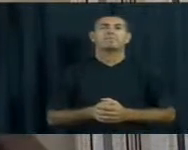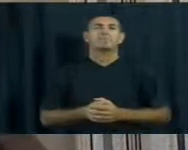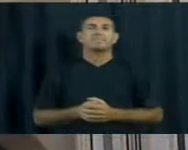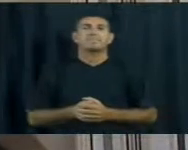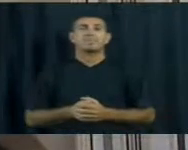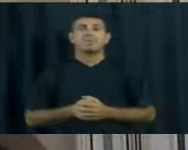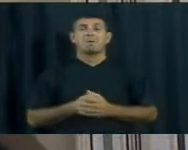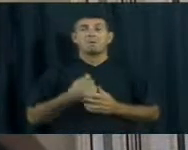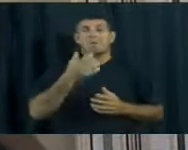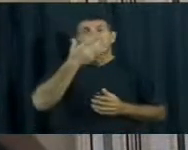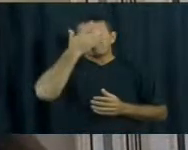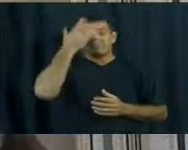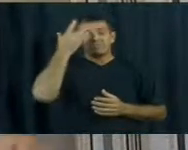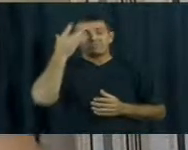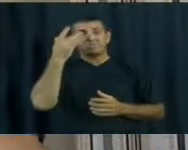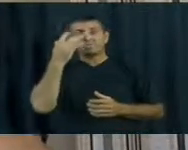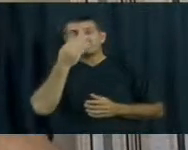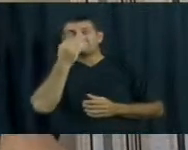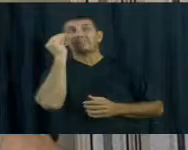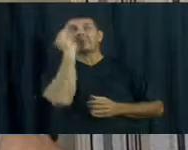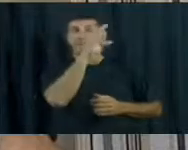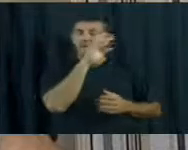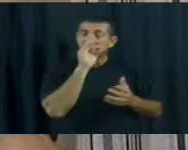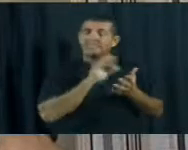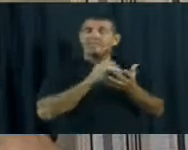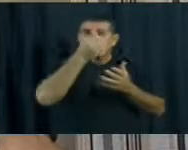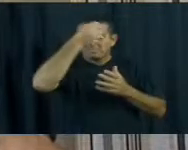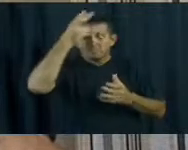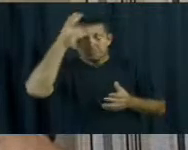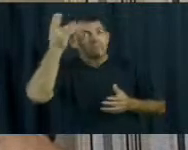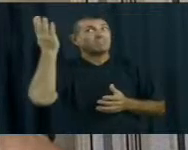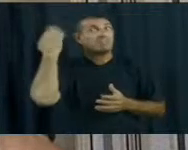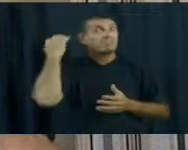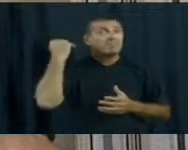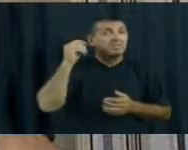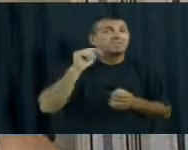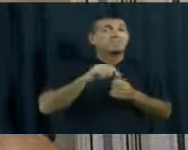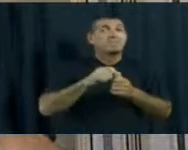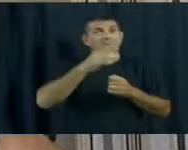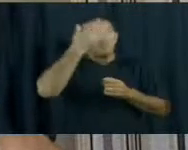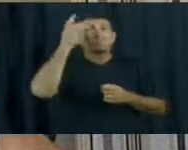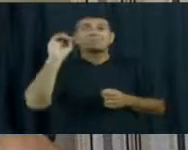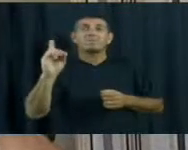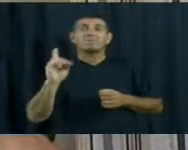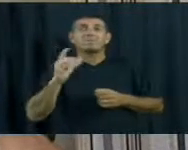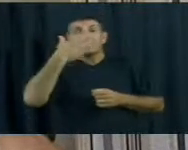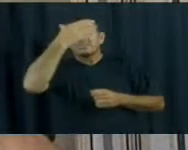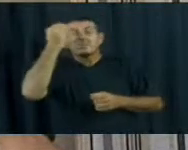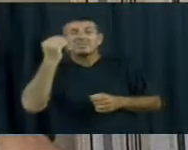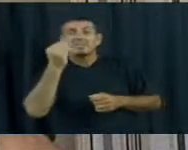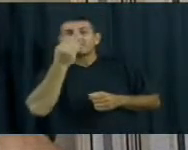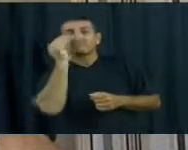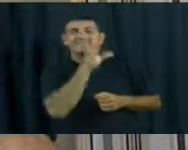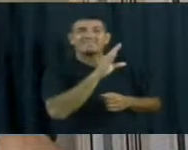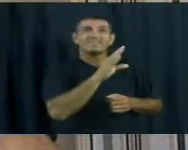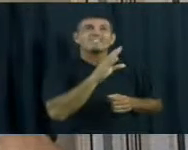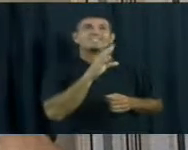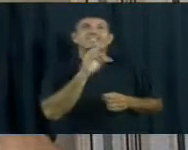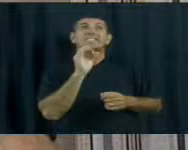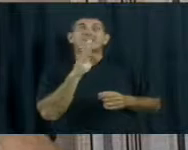ficou abandonado, assim como as pessoas com deficiência, durante muito tempo. E eles acabaram se